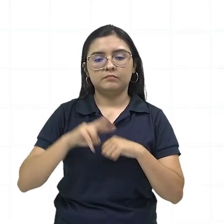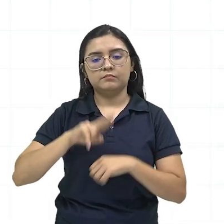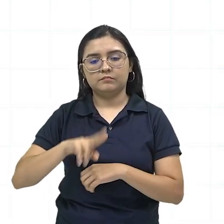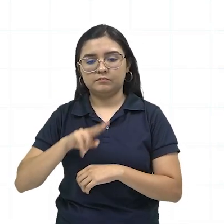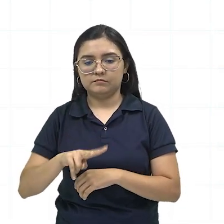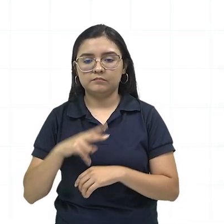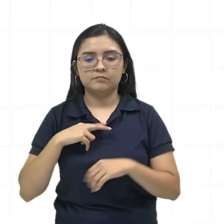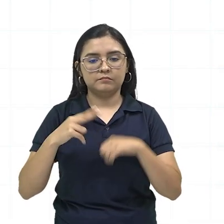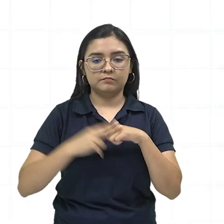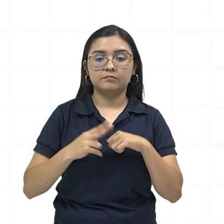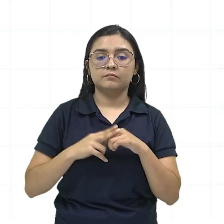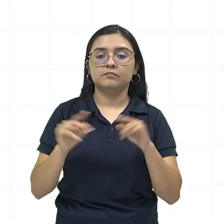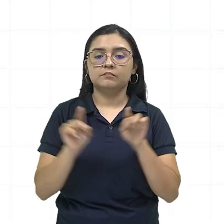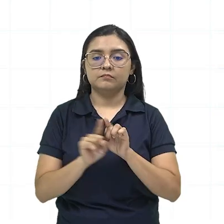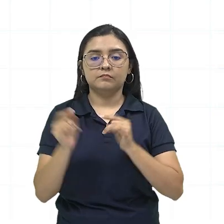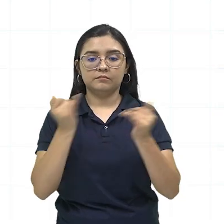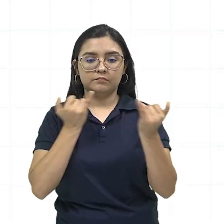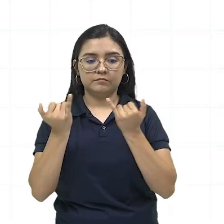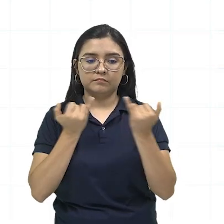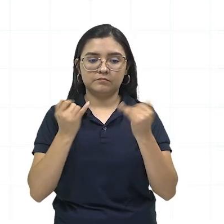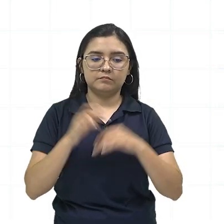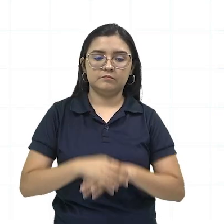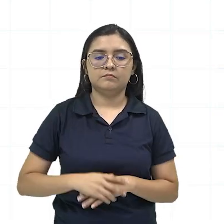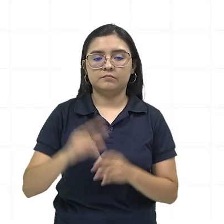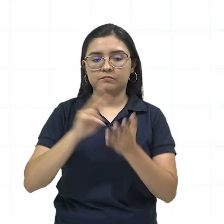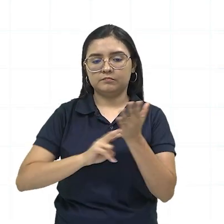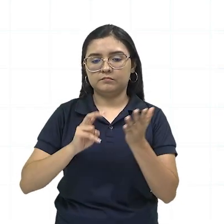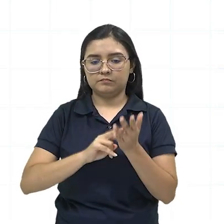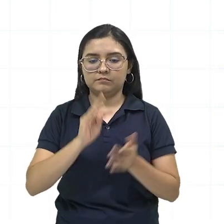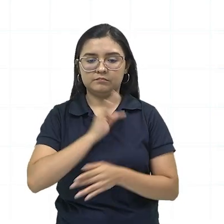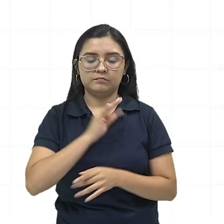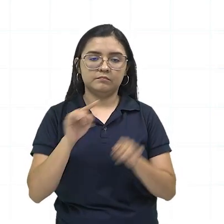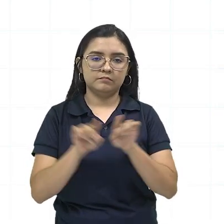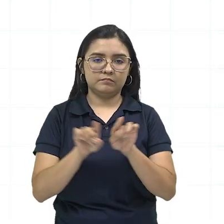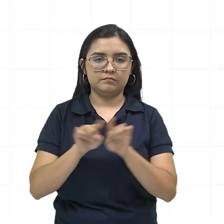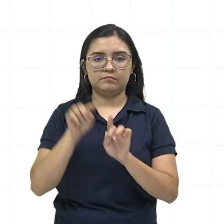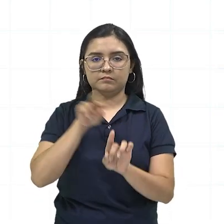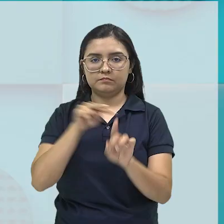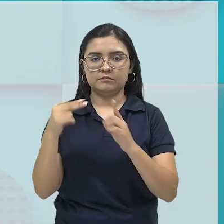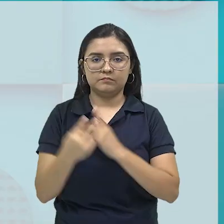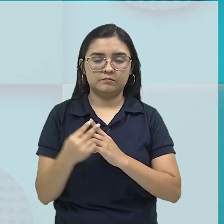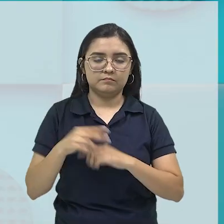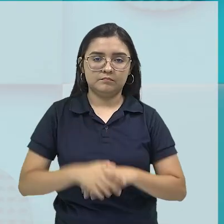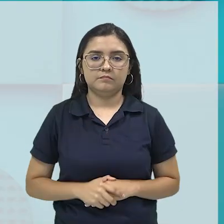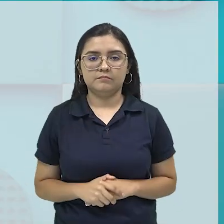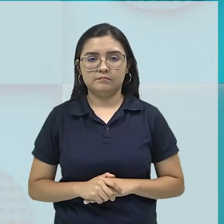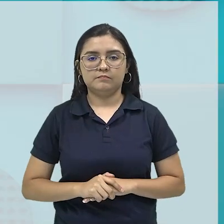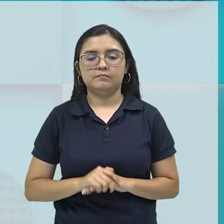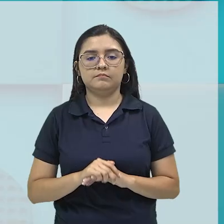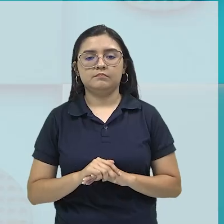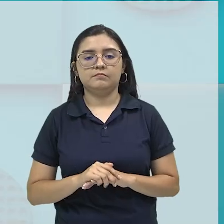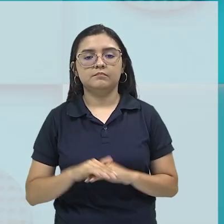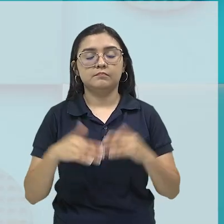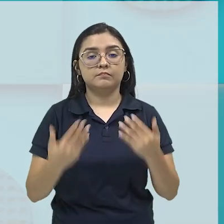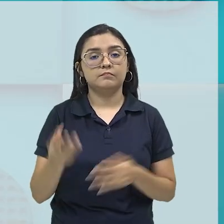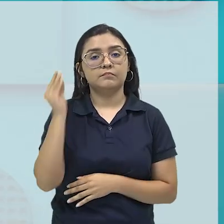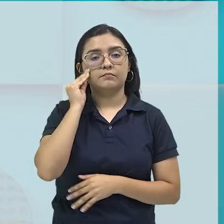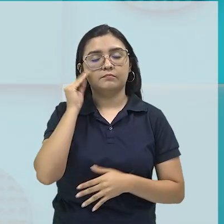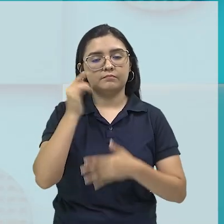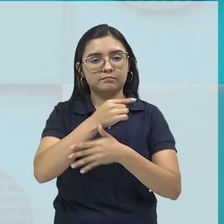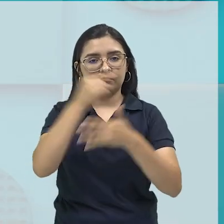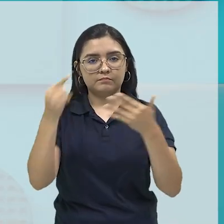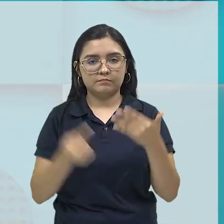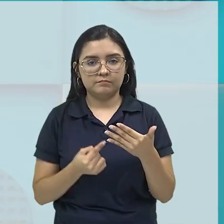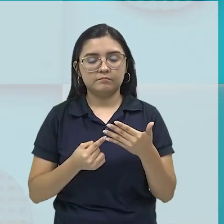verbais e não verbais, informação, vocabulário técnico e pontos de vista. E nós vamos observar todos